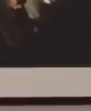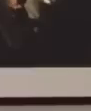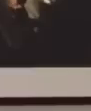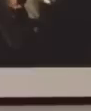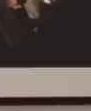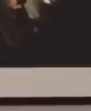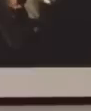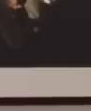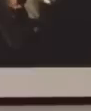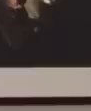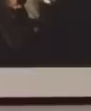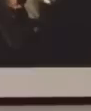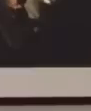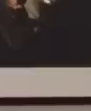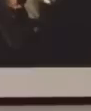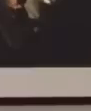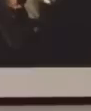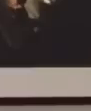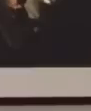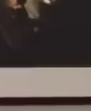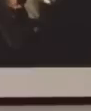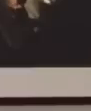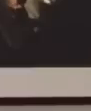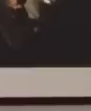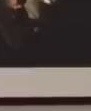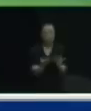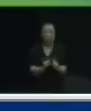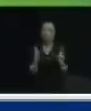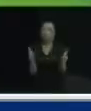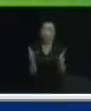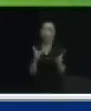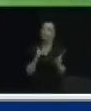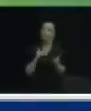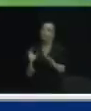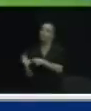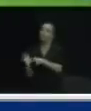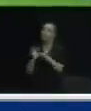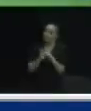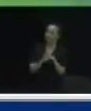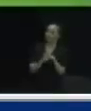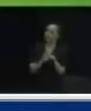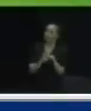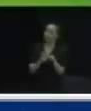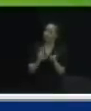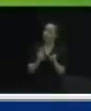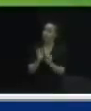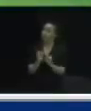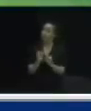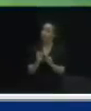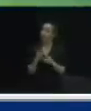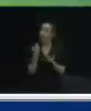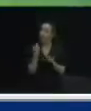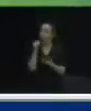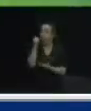lembrar também que o Paulo Guedes e o Sérgio moro tinha uma boa relação eram os ministros que me tinham uma relação melhor durante o governo